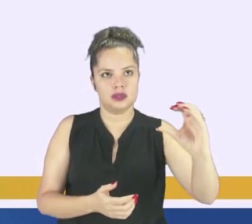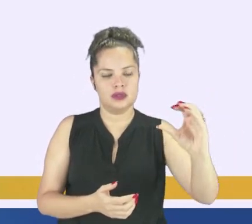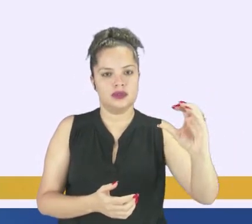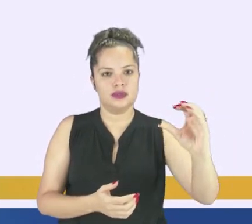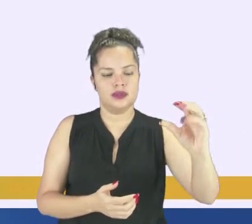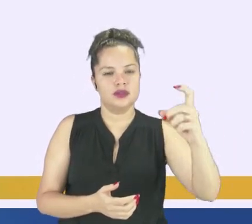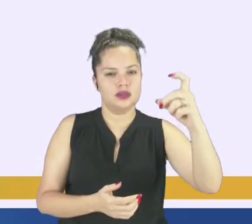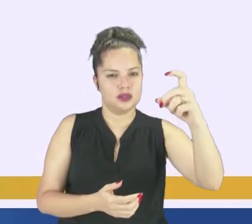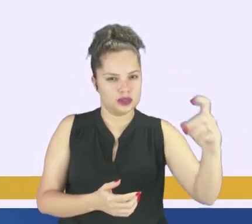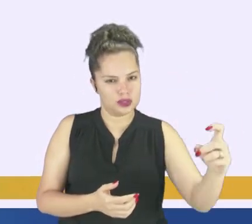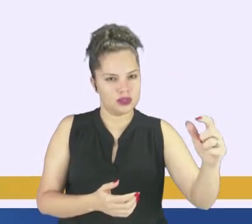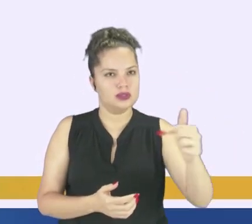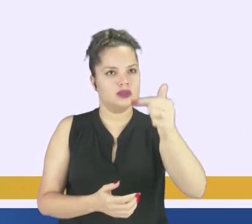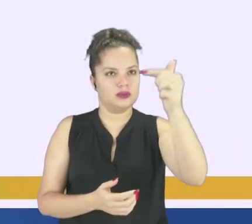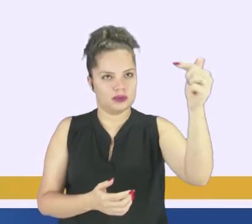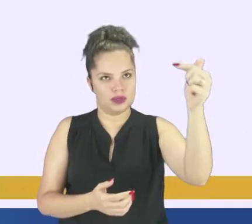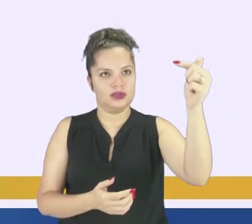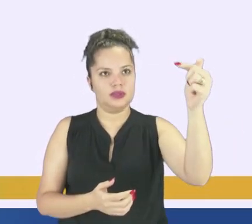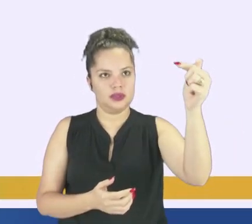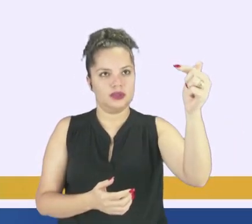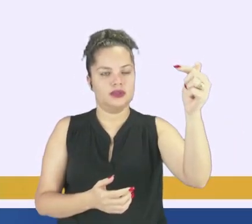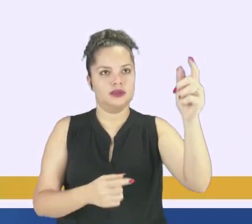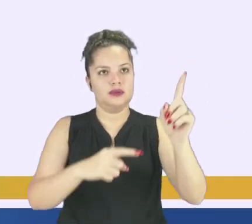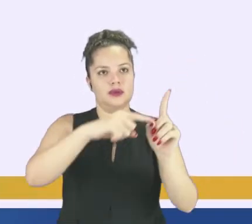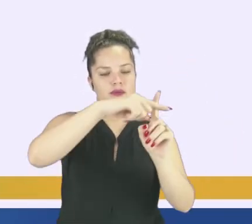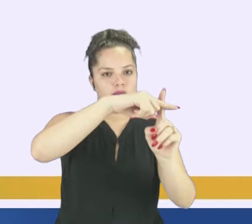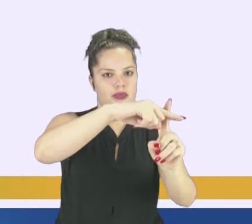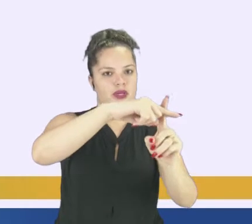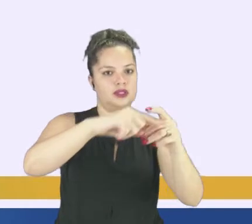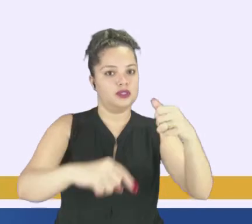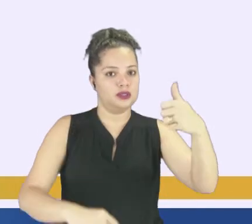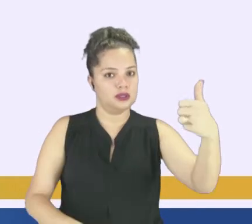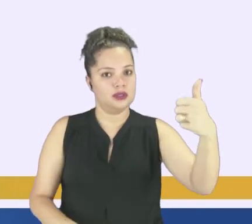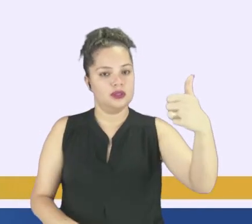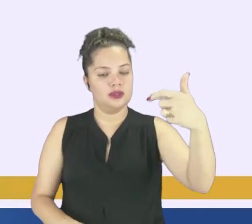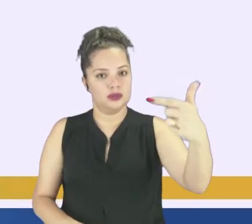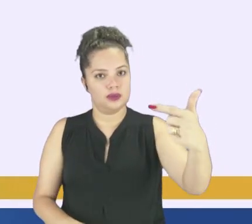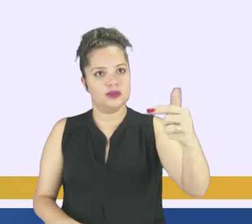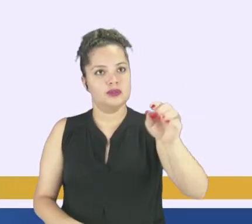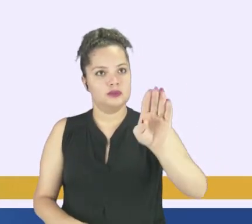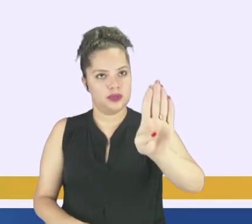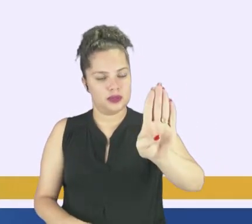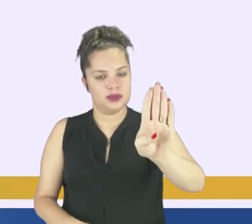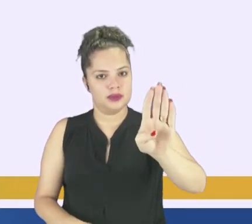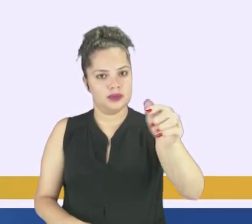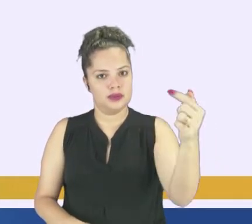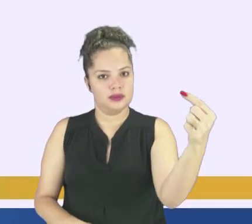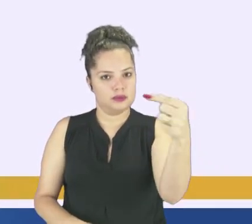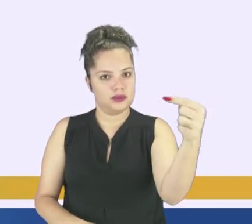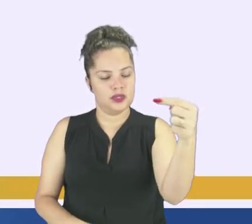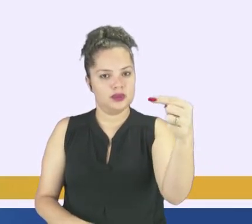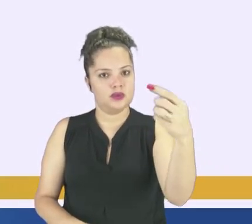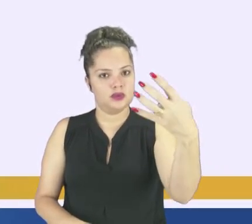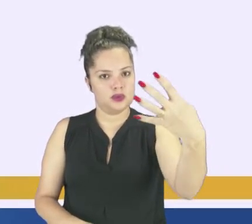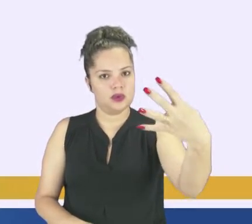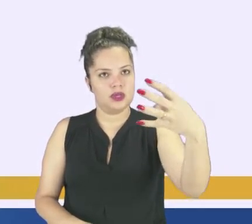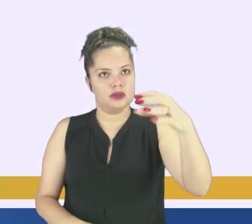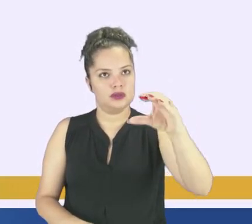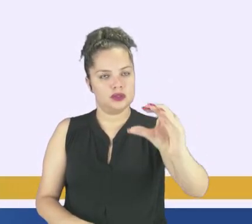equações. Percebam aí que nós temos uma Q de x vezes uma D de x, ou seja, o quociente vezes o